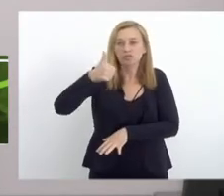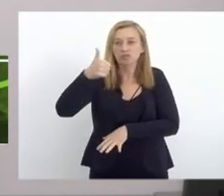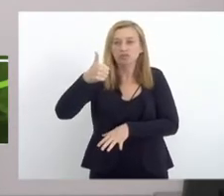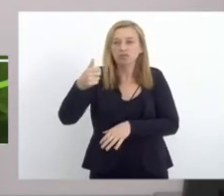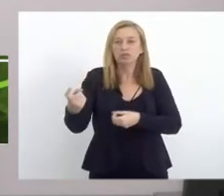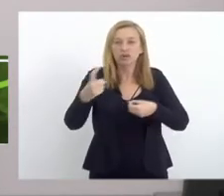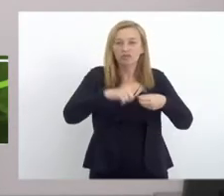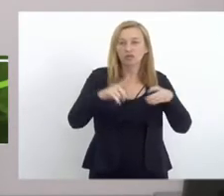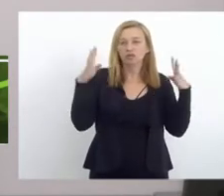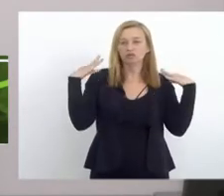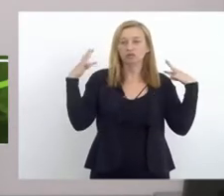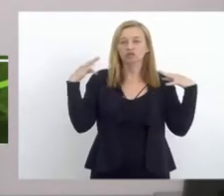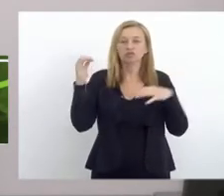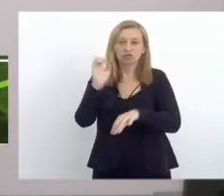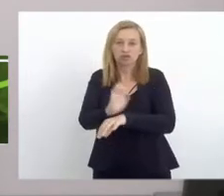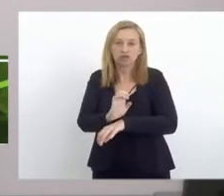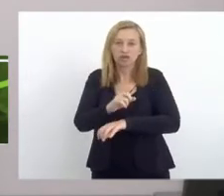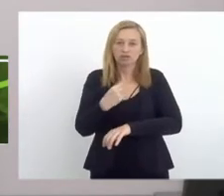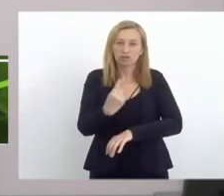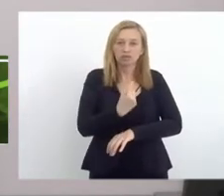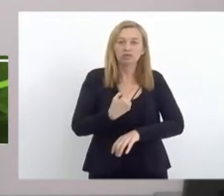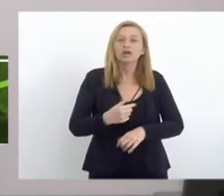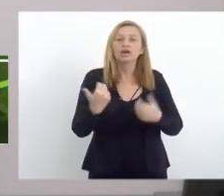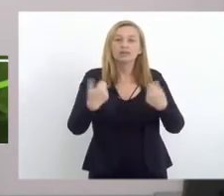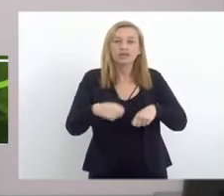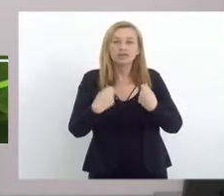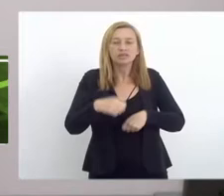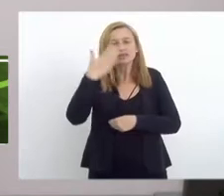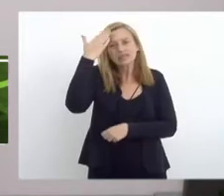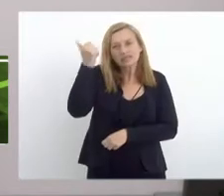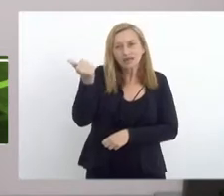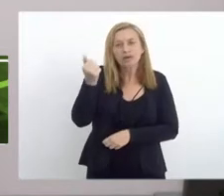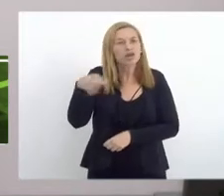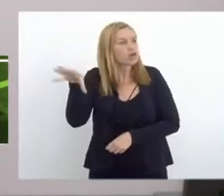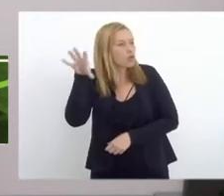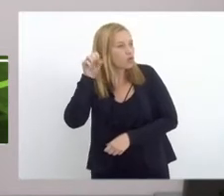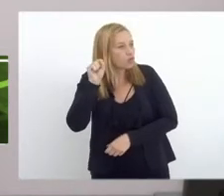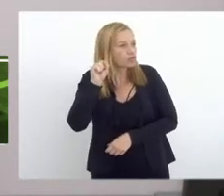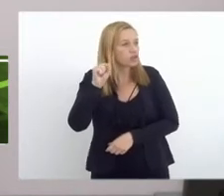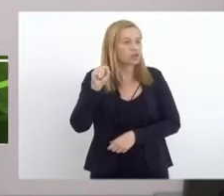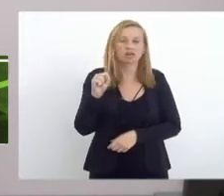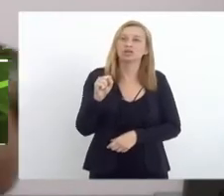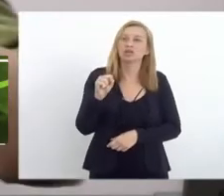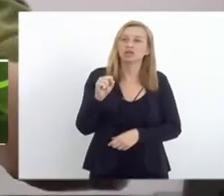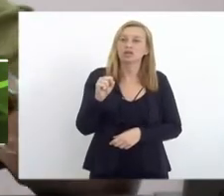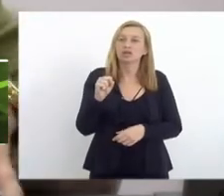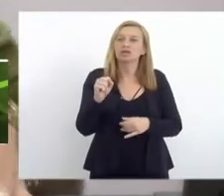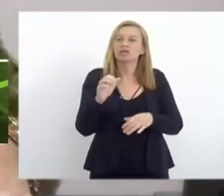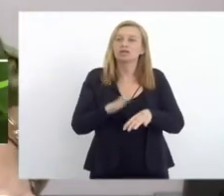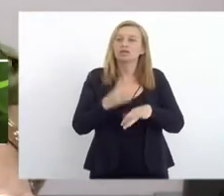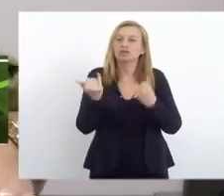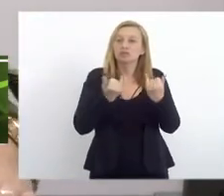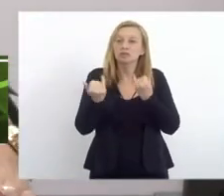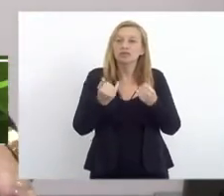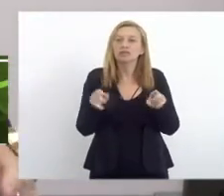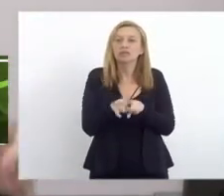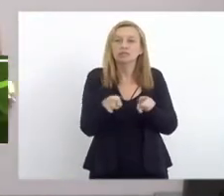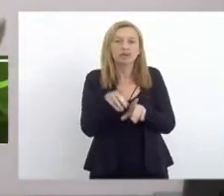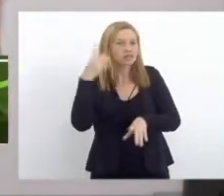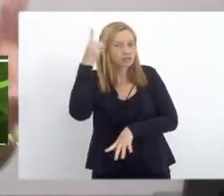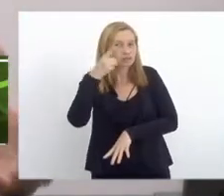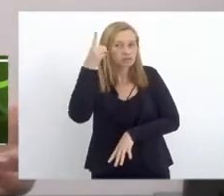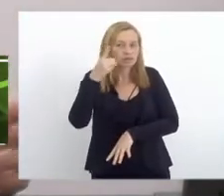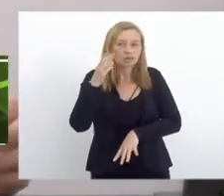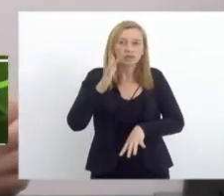retomada do turismo do nosso estado. E precisamos saber e ouvir as demandas, até mesmo deputadas, para sermos